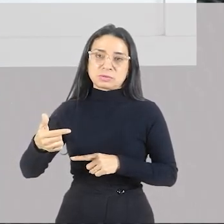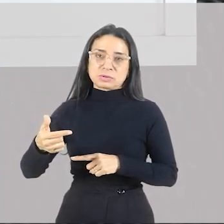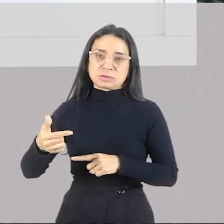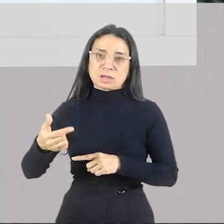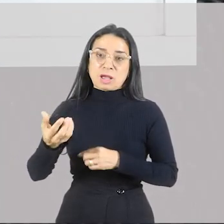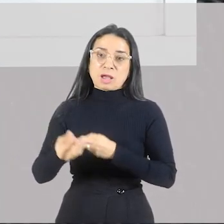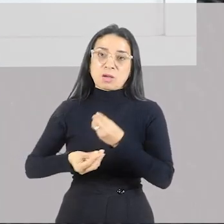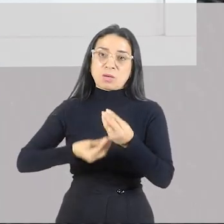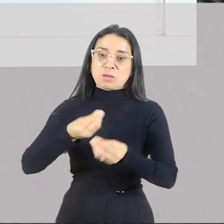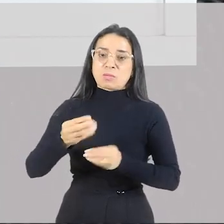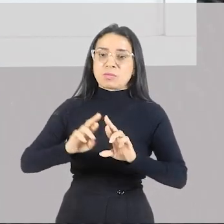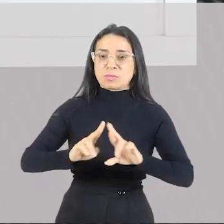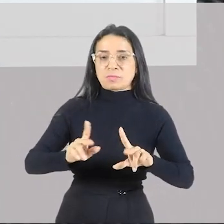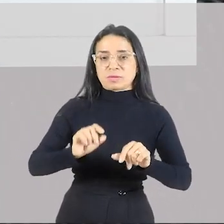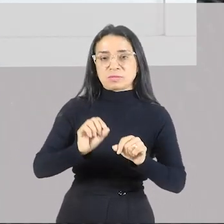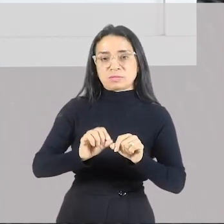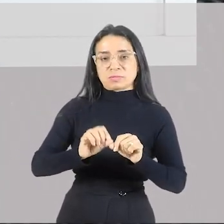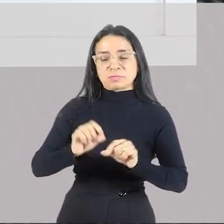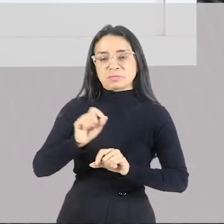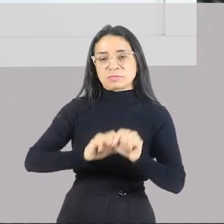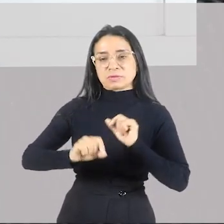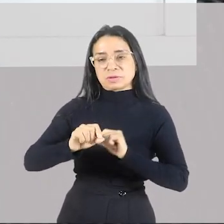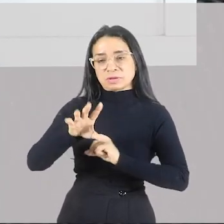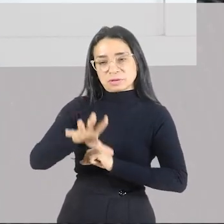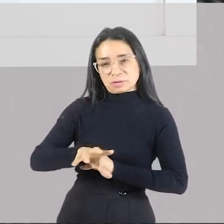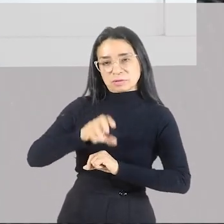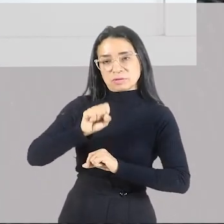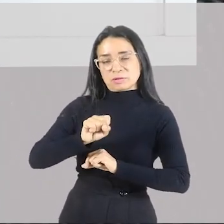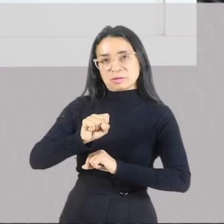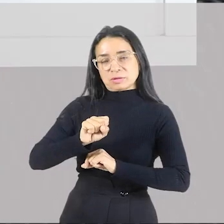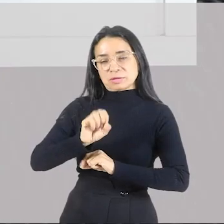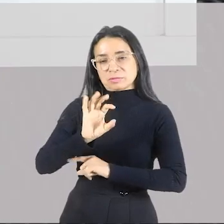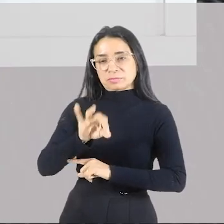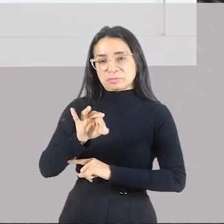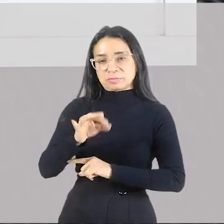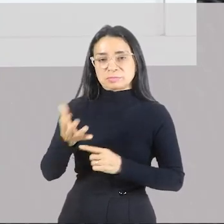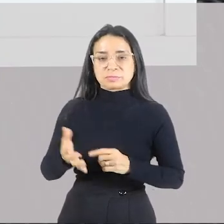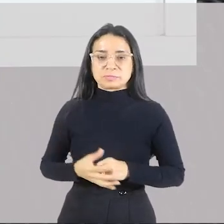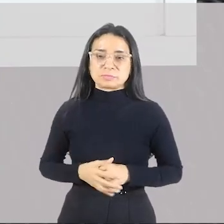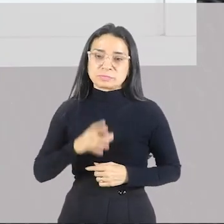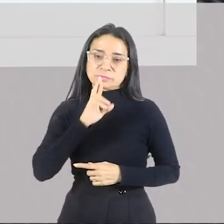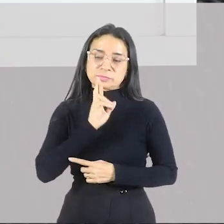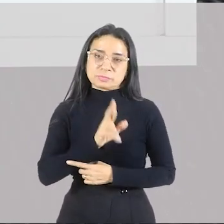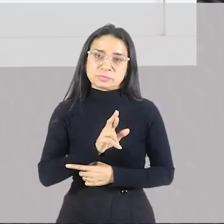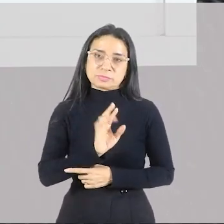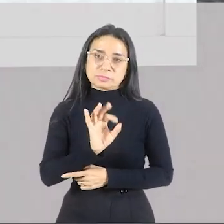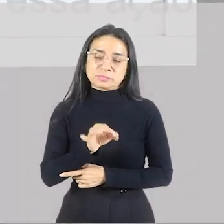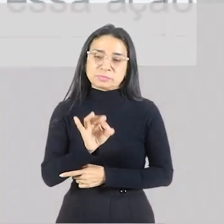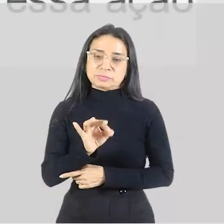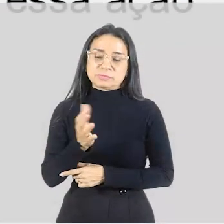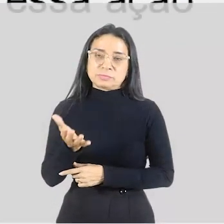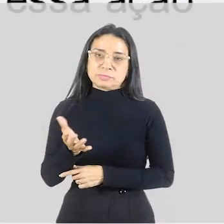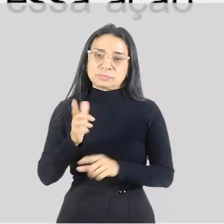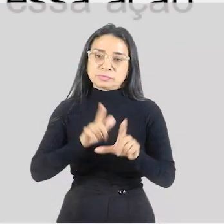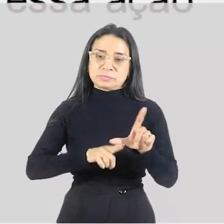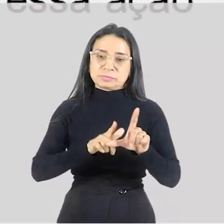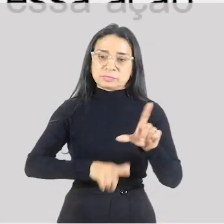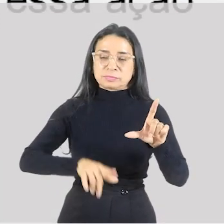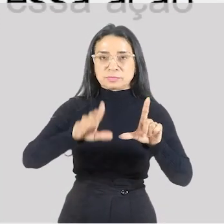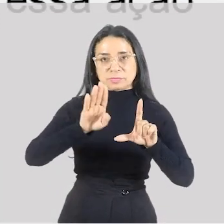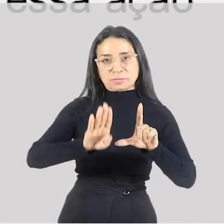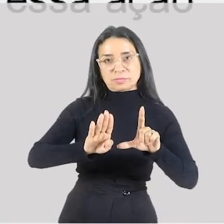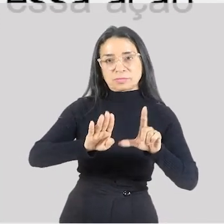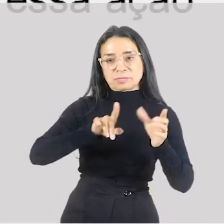diferentes de você fazer essa retirada. Certinho? Então, resposta correta aí, letra